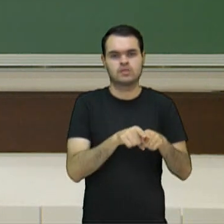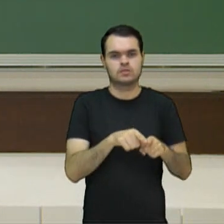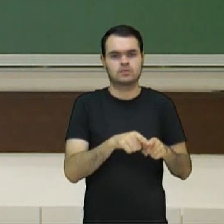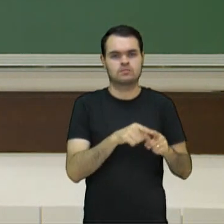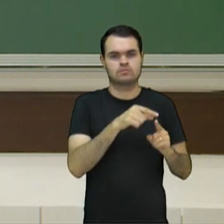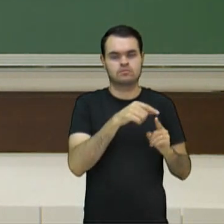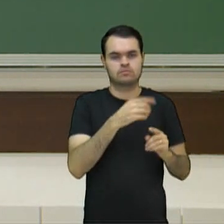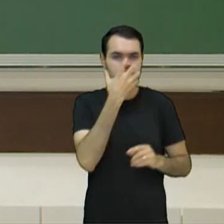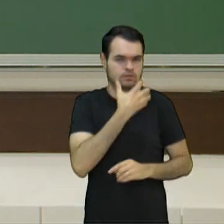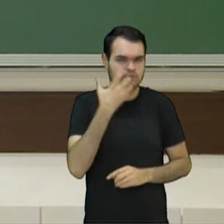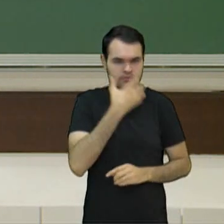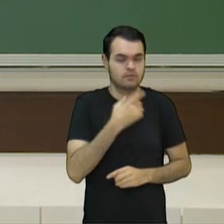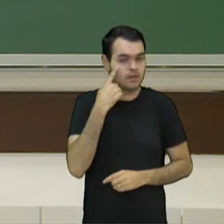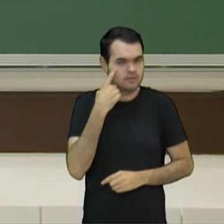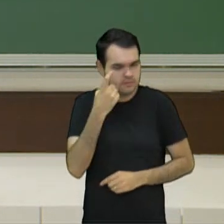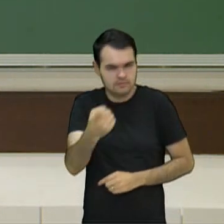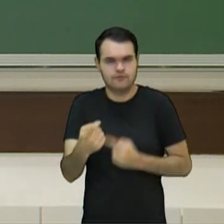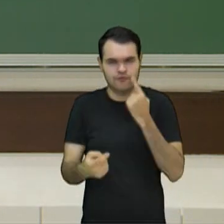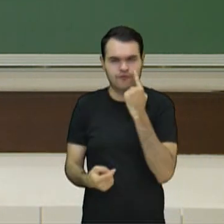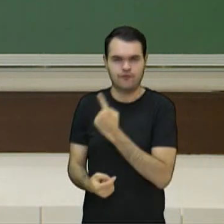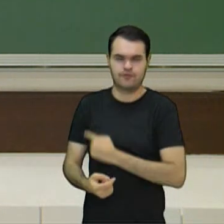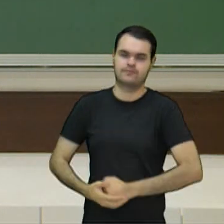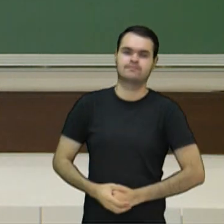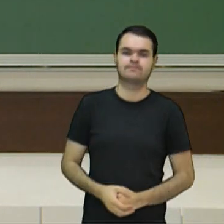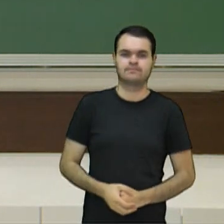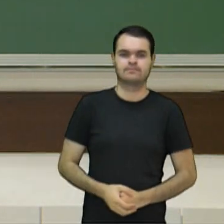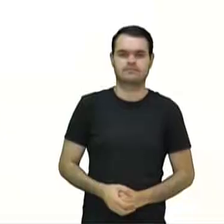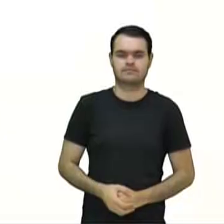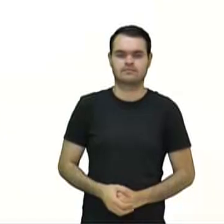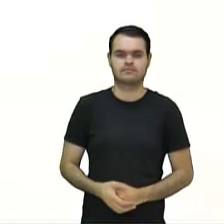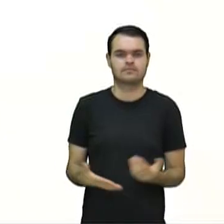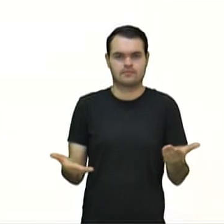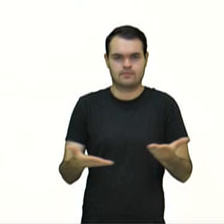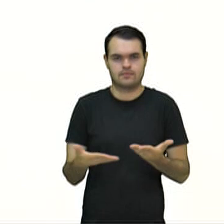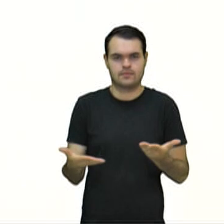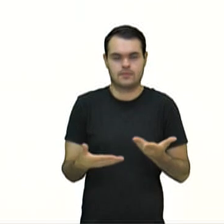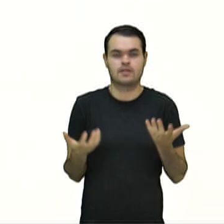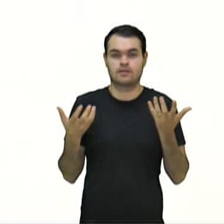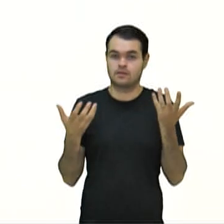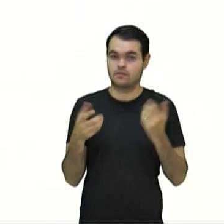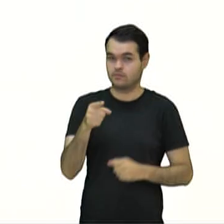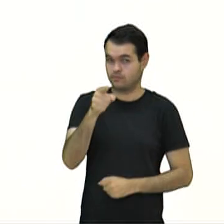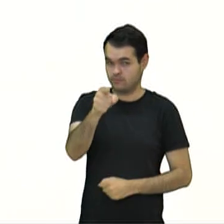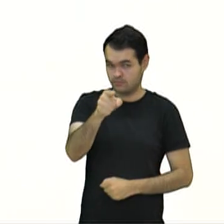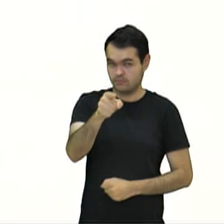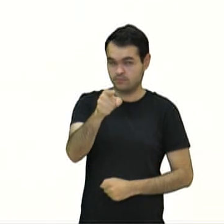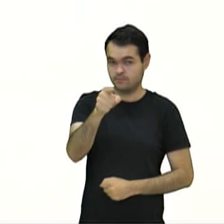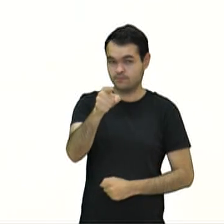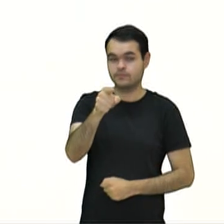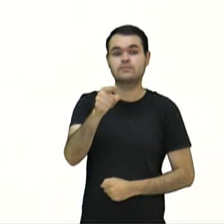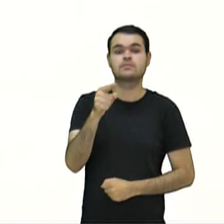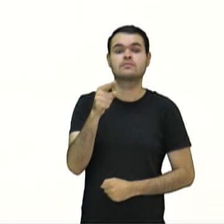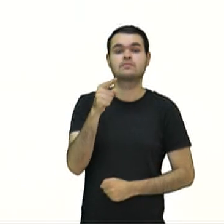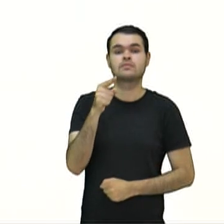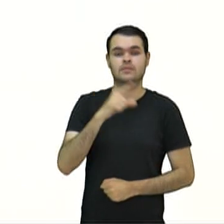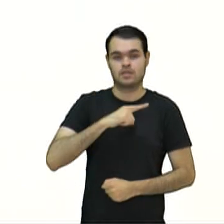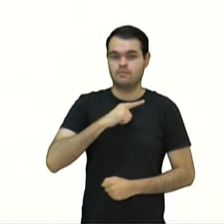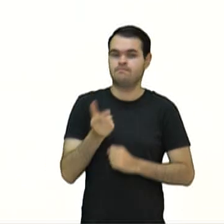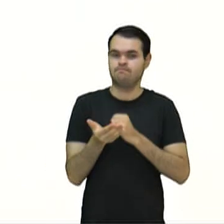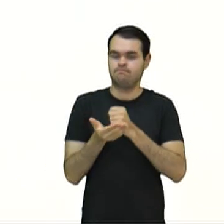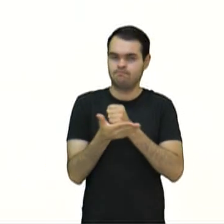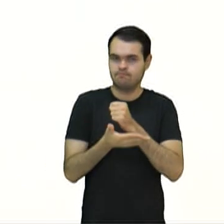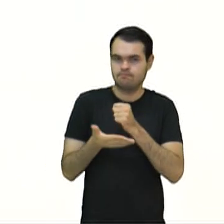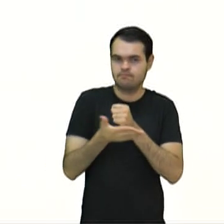que é muito interessante. Agora, eu quero que vocês observem e nós temos, com base